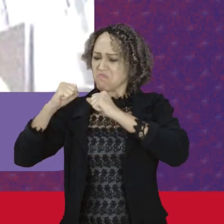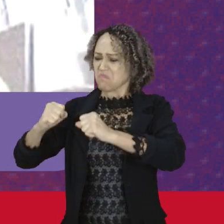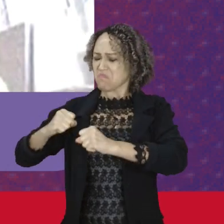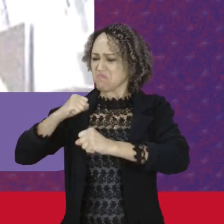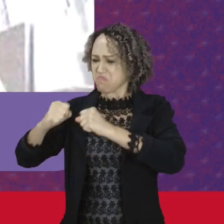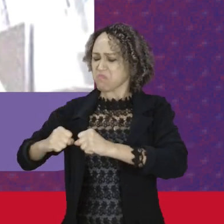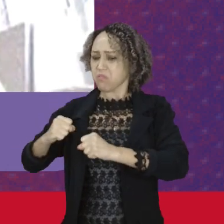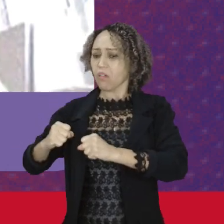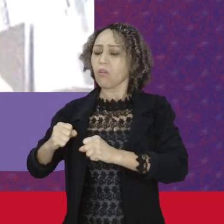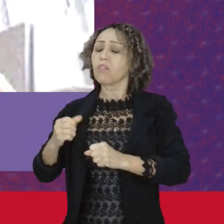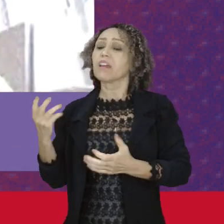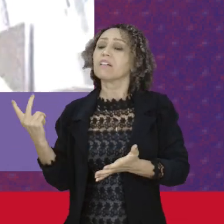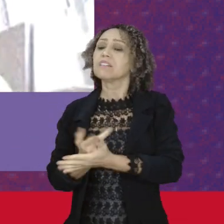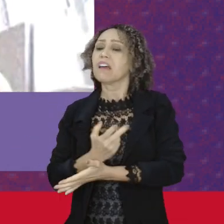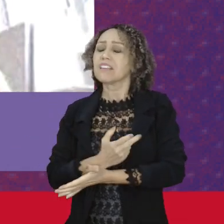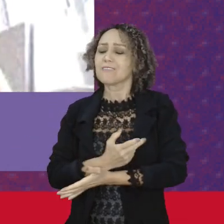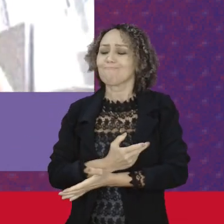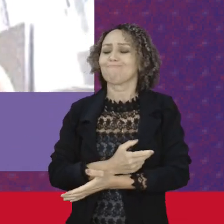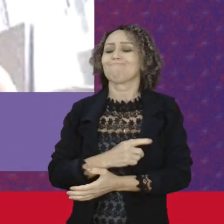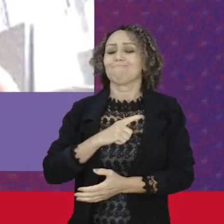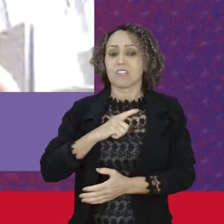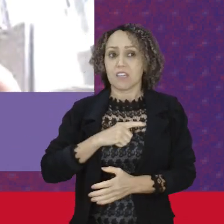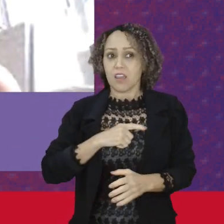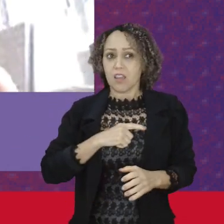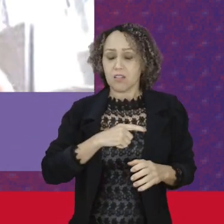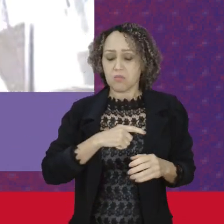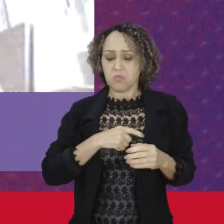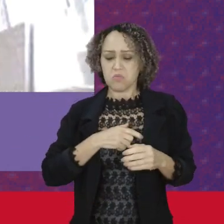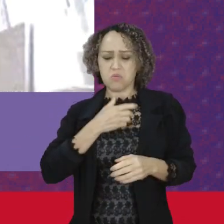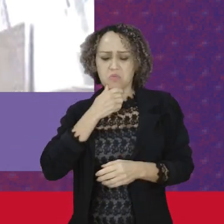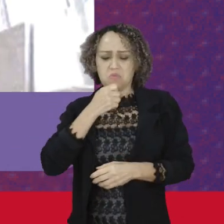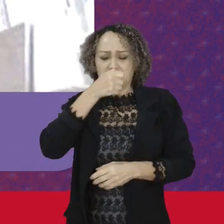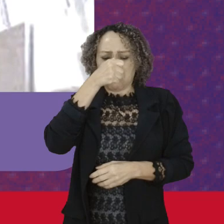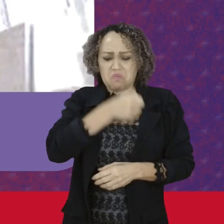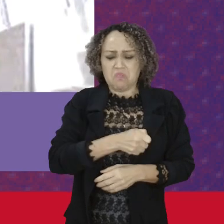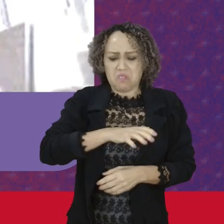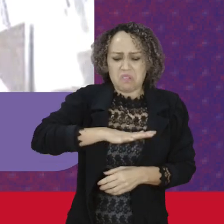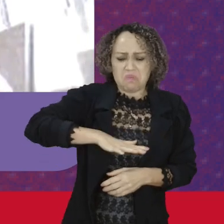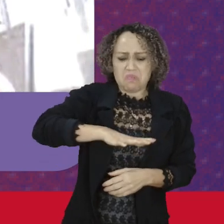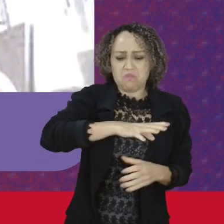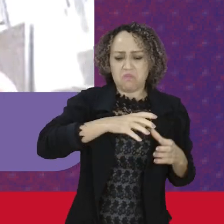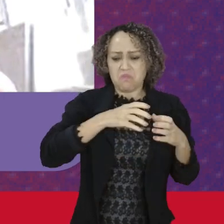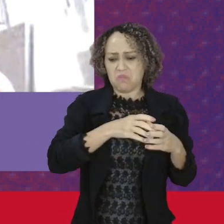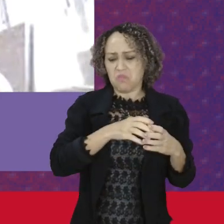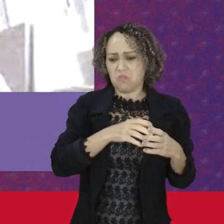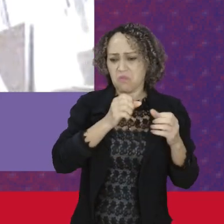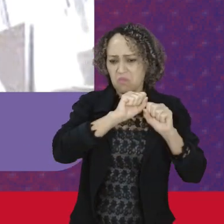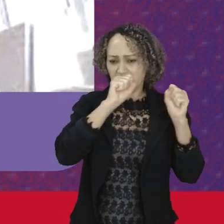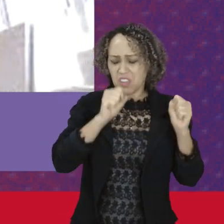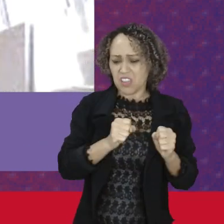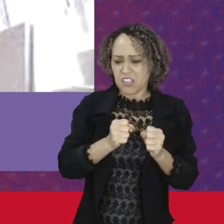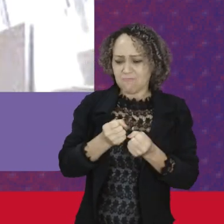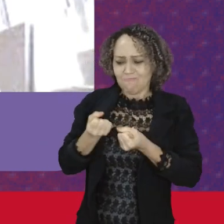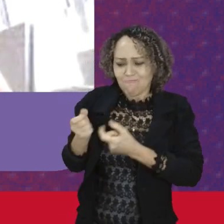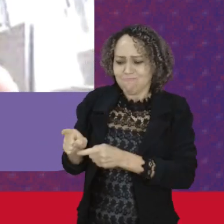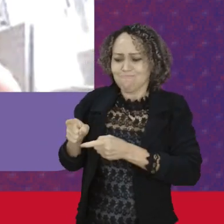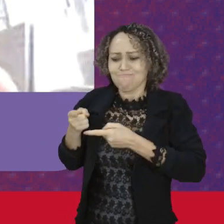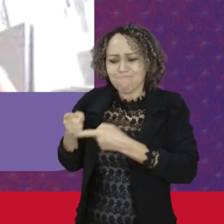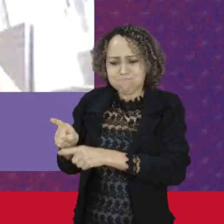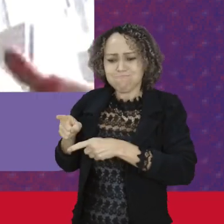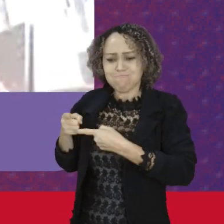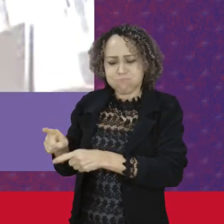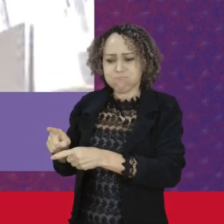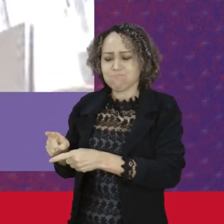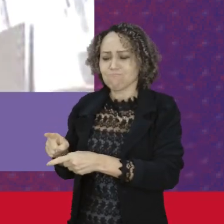reação de perseguição a nós por parte do patriarcado, existe uma reação para tentar nos impedir,